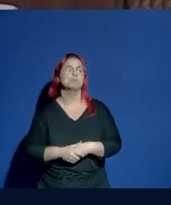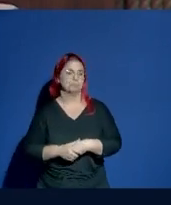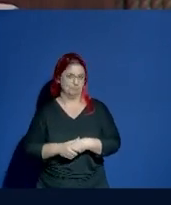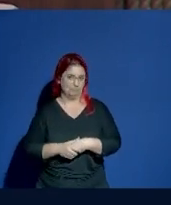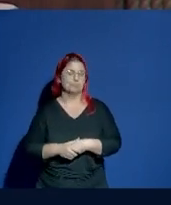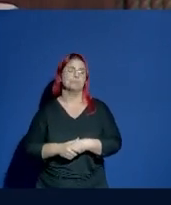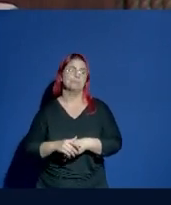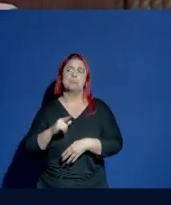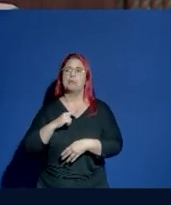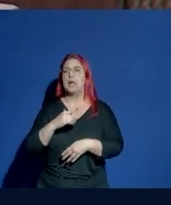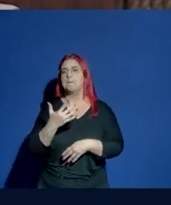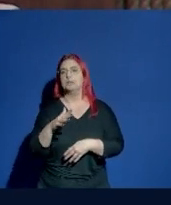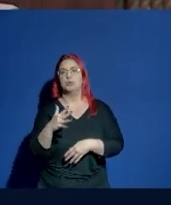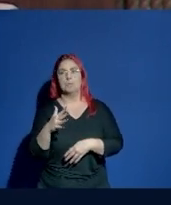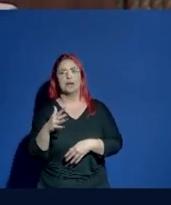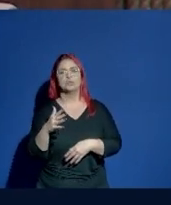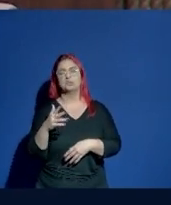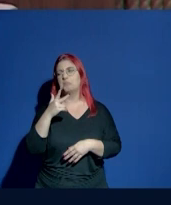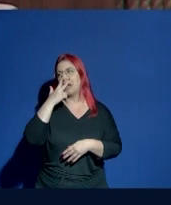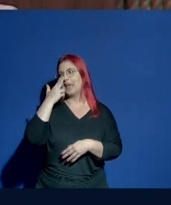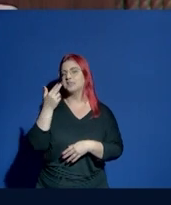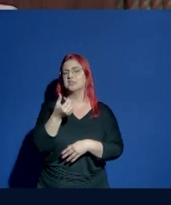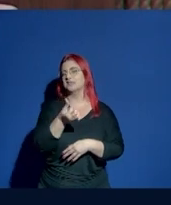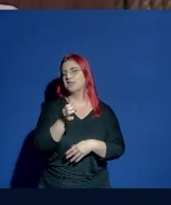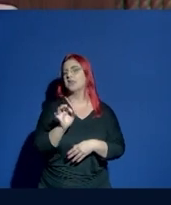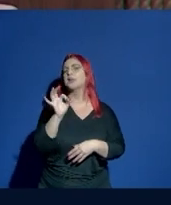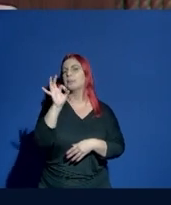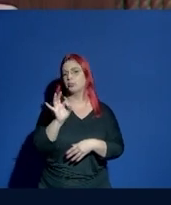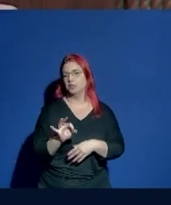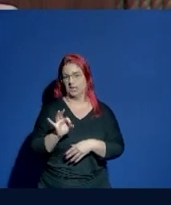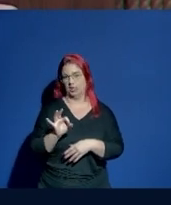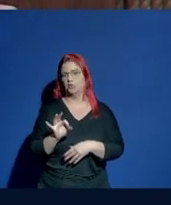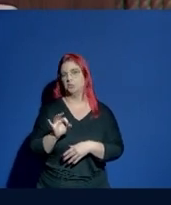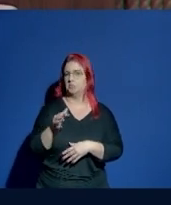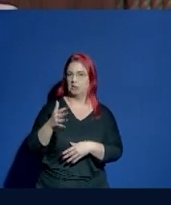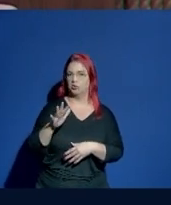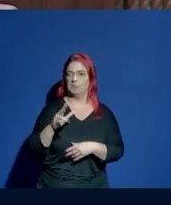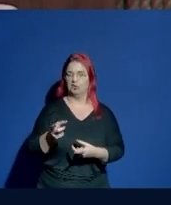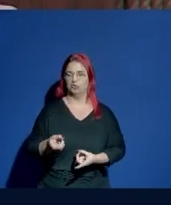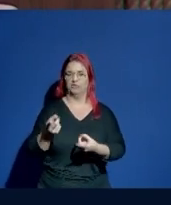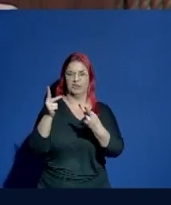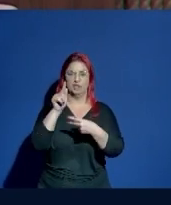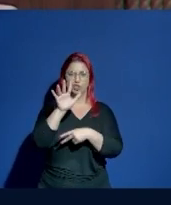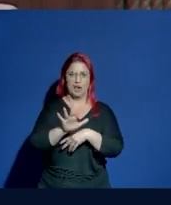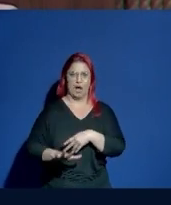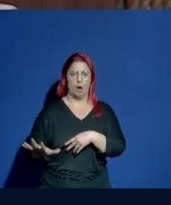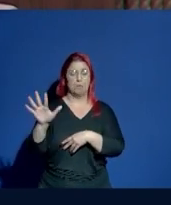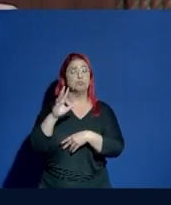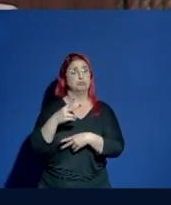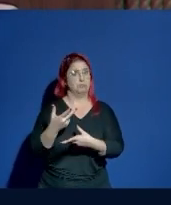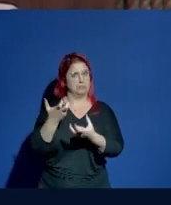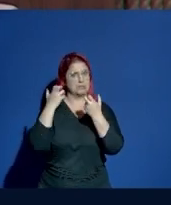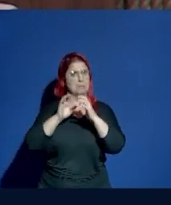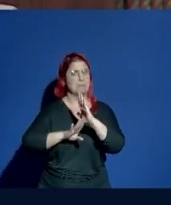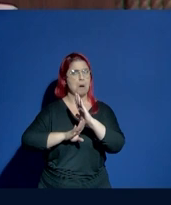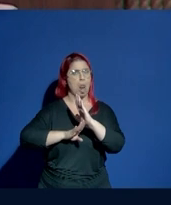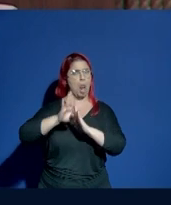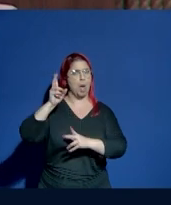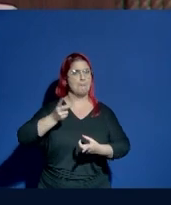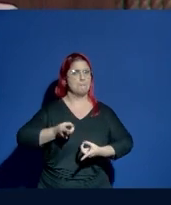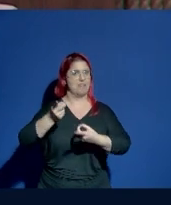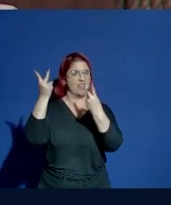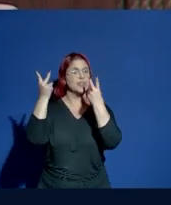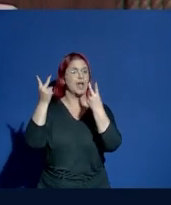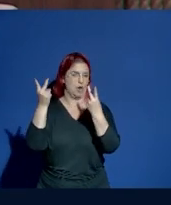correspondendo por algo como, também na nossa conta, em torno de 60%. Então, a gente viu um crescimento muito robusto da exportação, com a